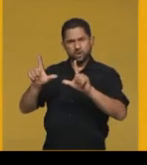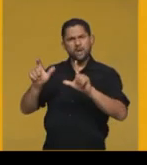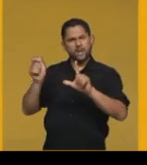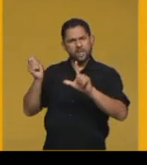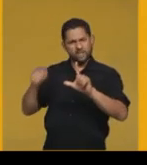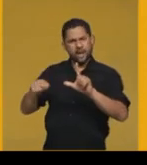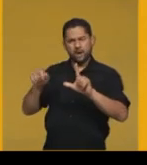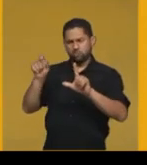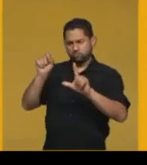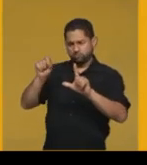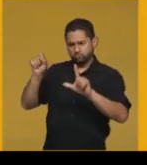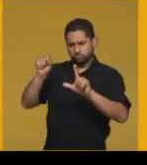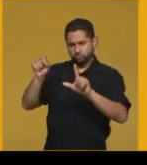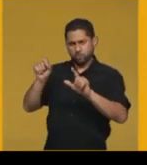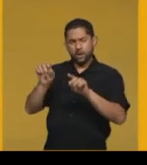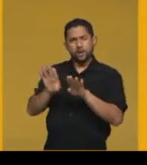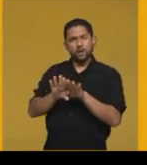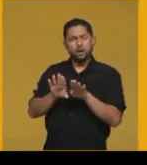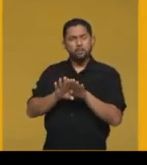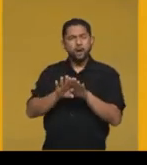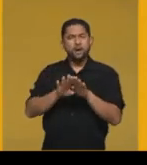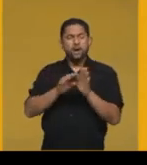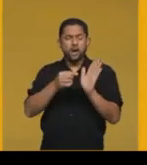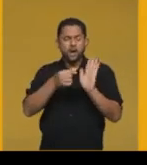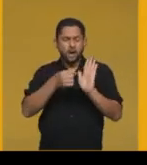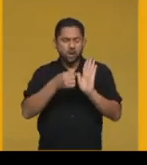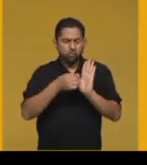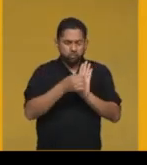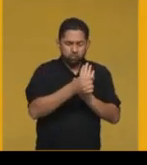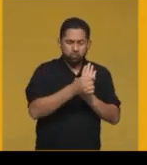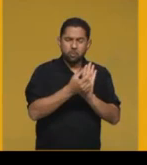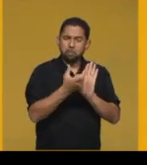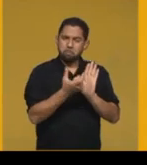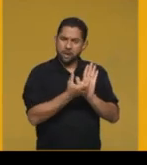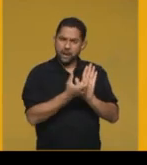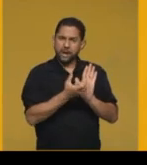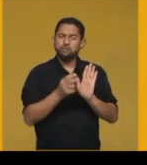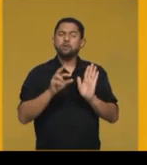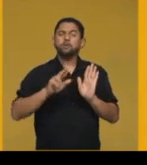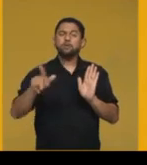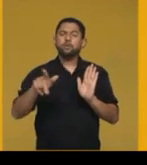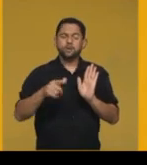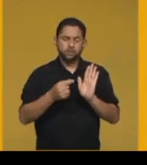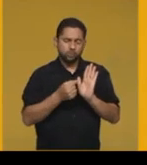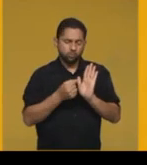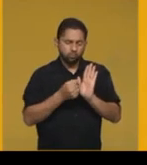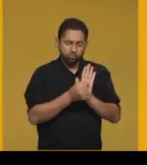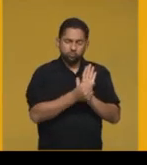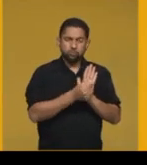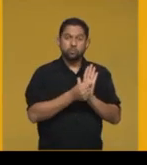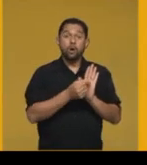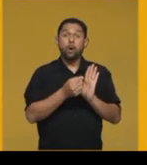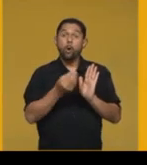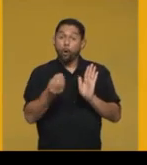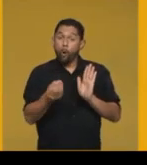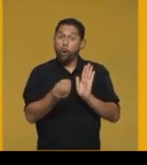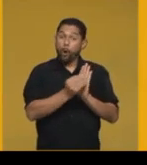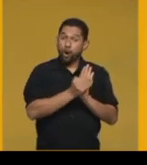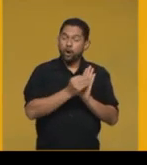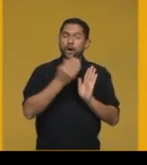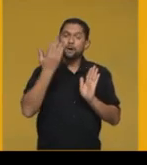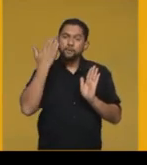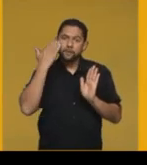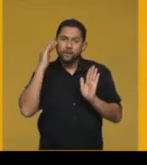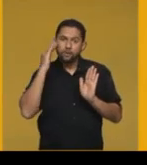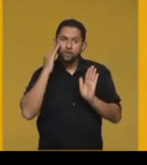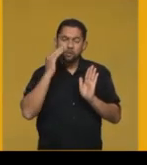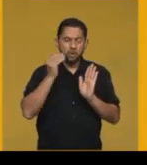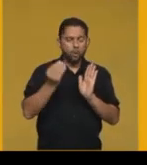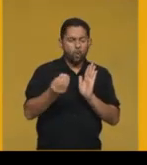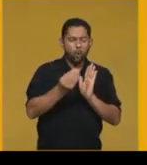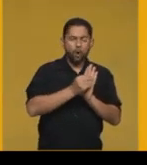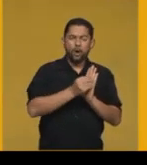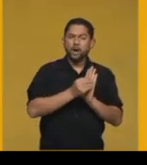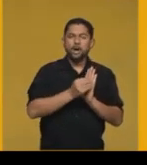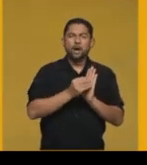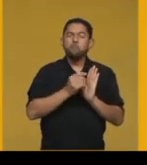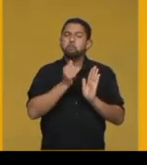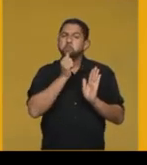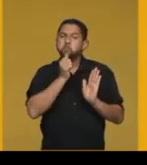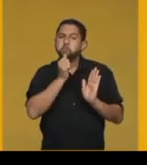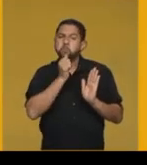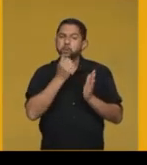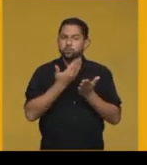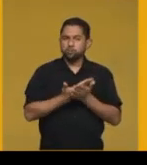PET. Sublinhe, faça escritas, não compreendi, compreendi, está associado a. Isso vai ser